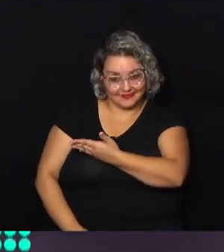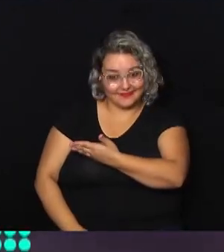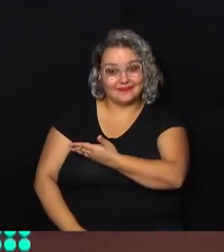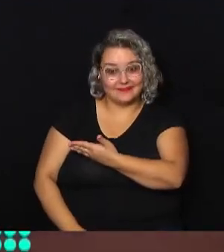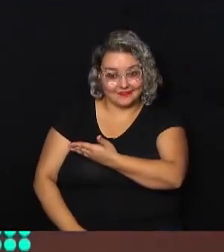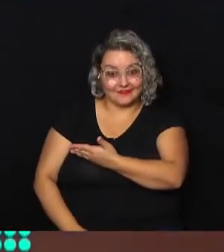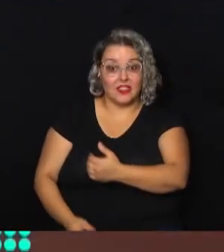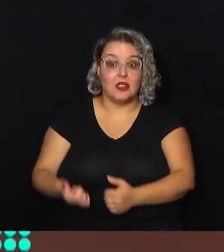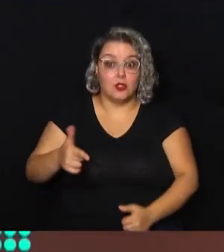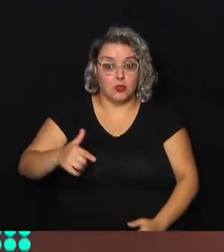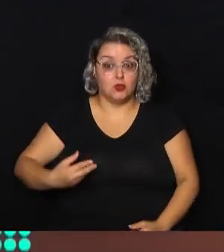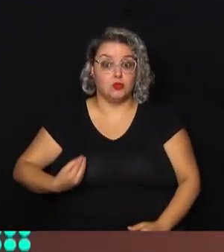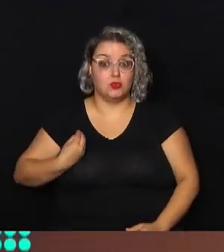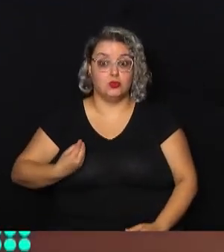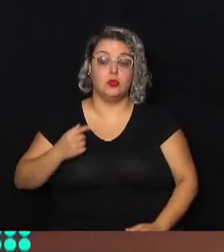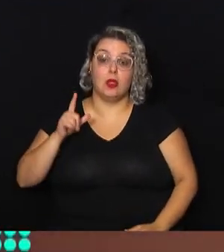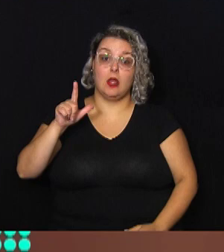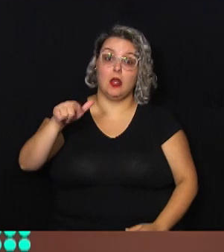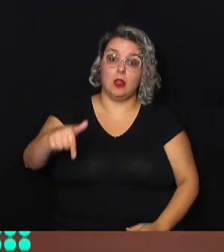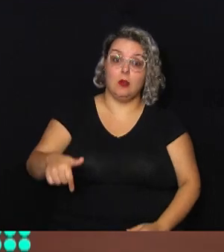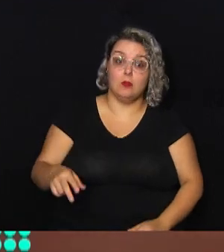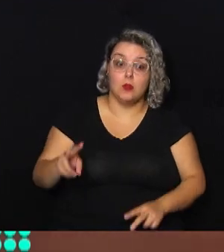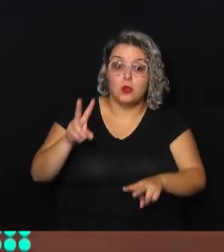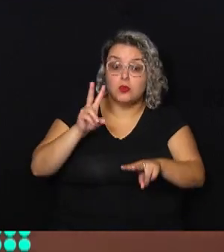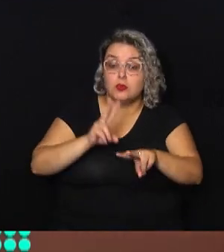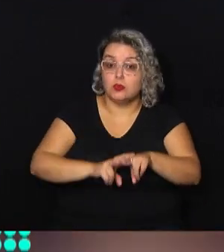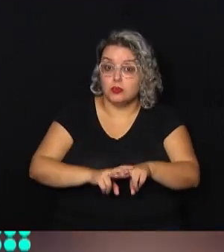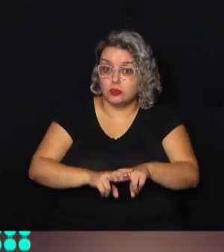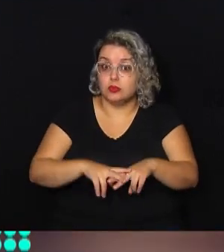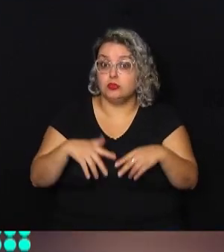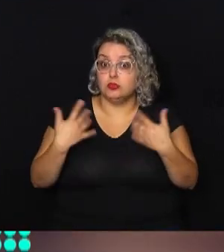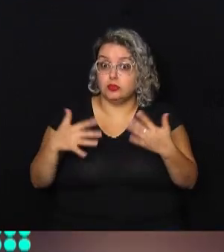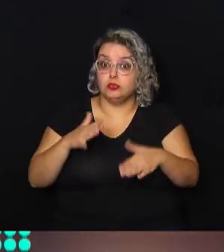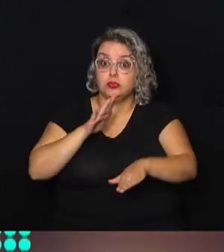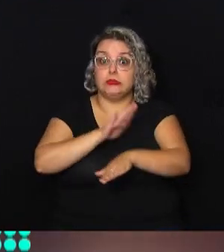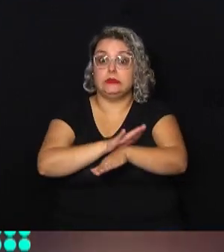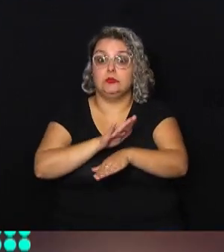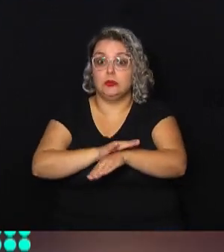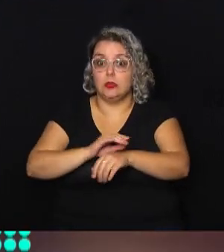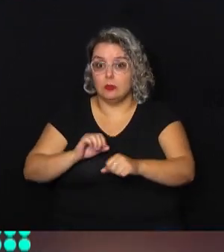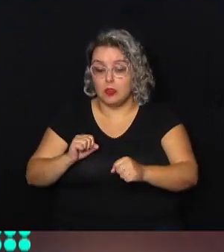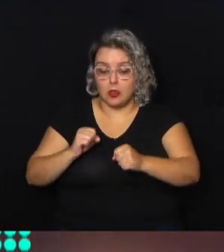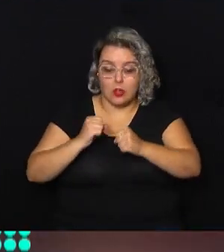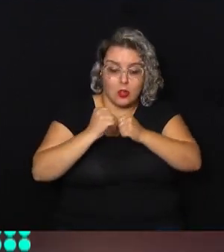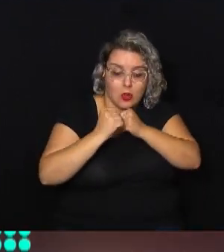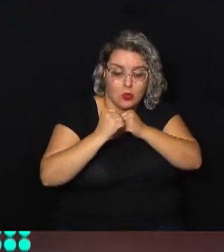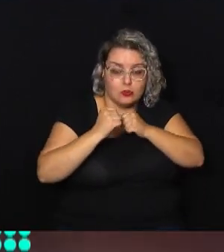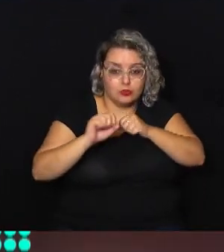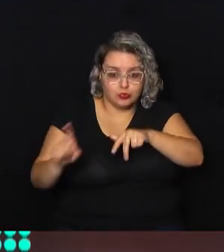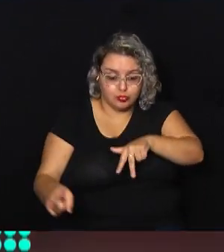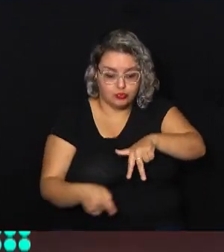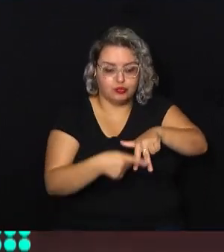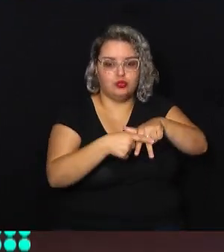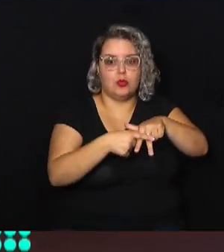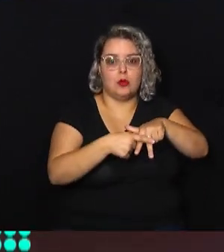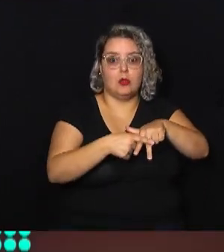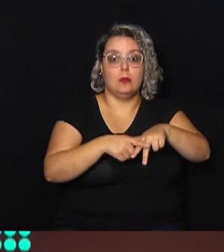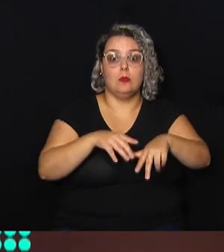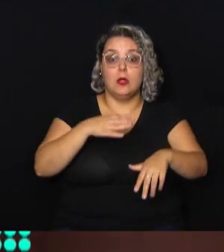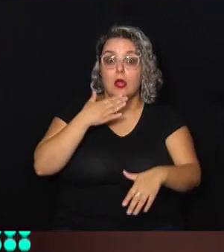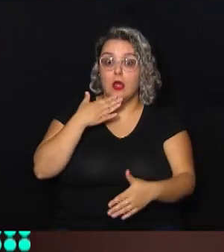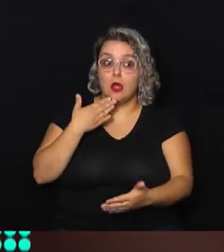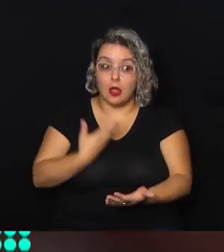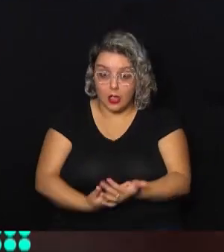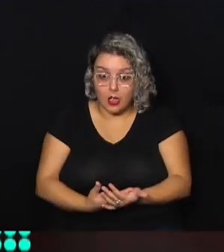vida dele depois de ter sido preso por ter colaborado com os Vingadores. Para a surpresa dele, da esposa Hope,